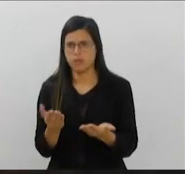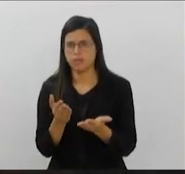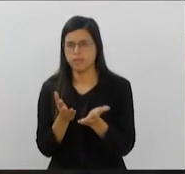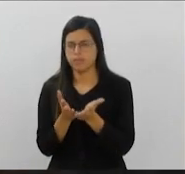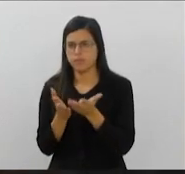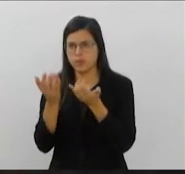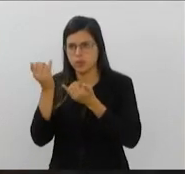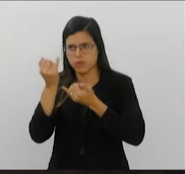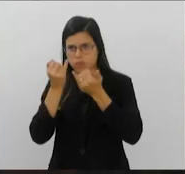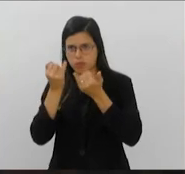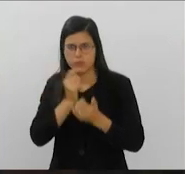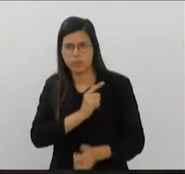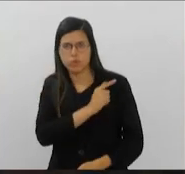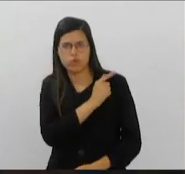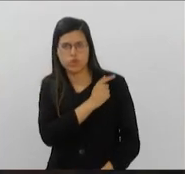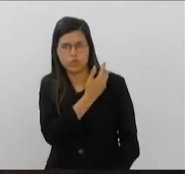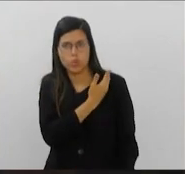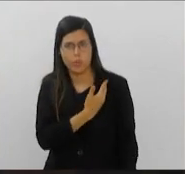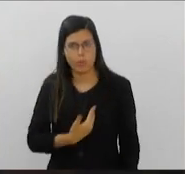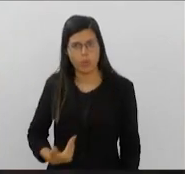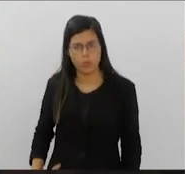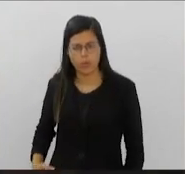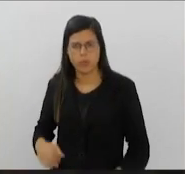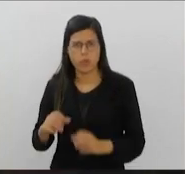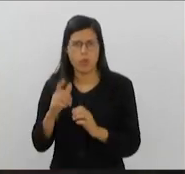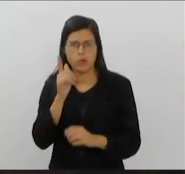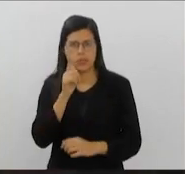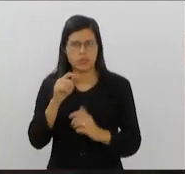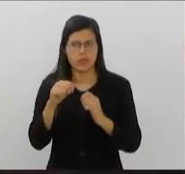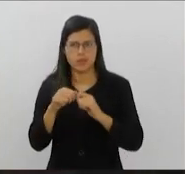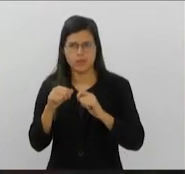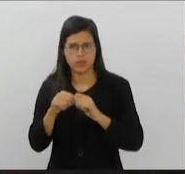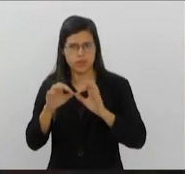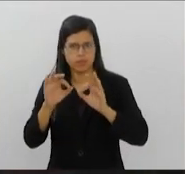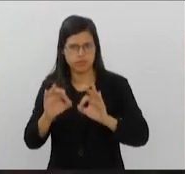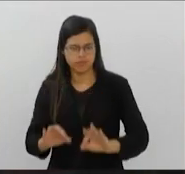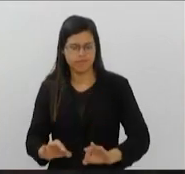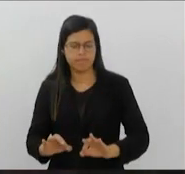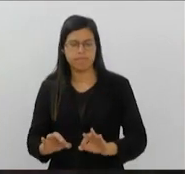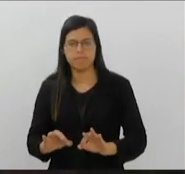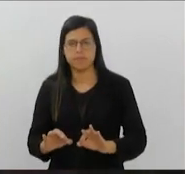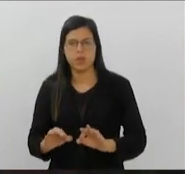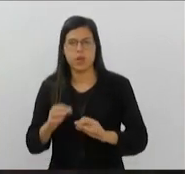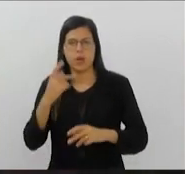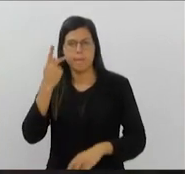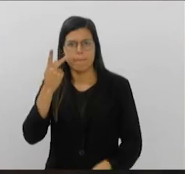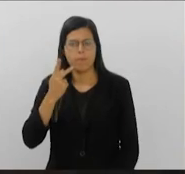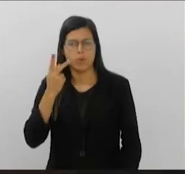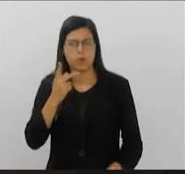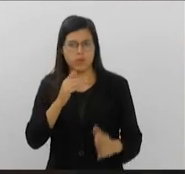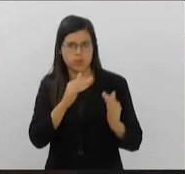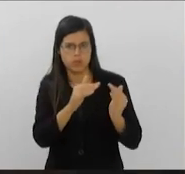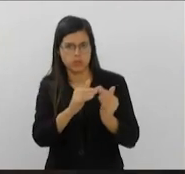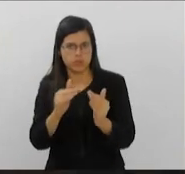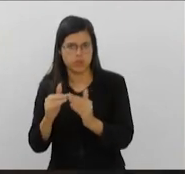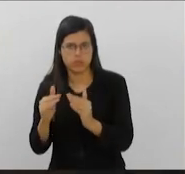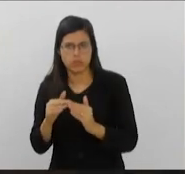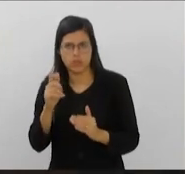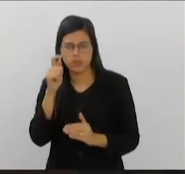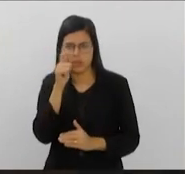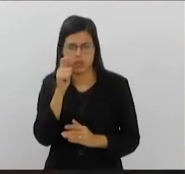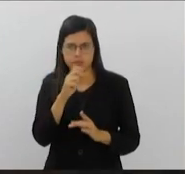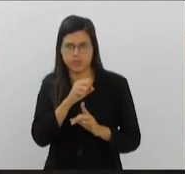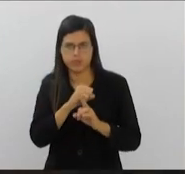dados ao gestor público para que possa implementar de forma eficiente uma política habitacional de interesse